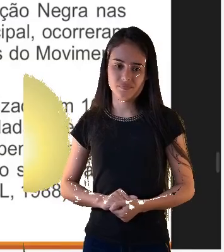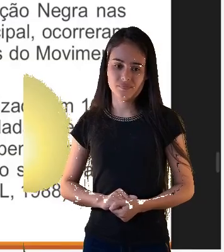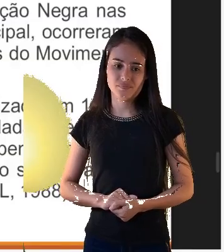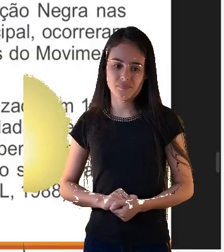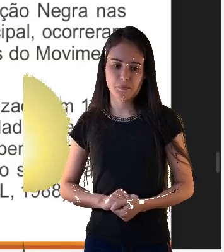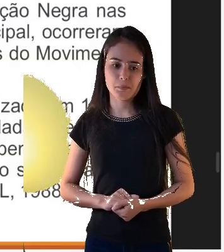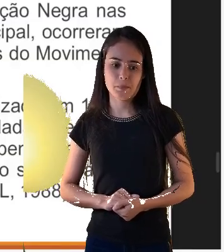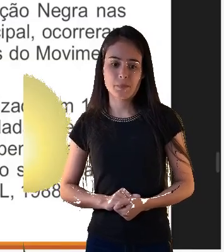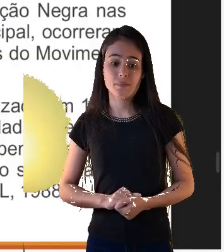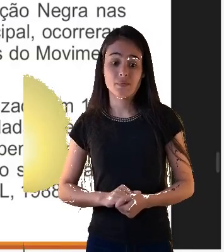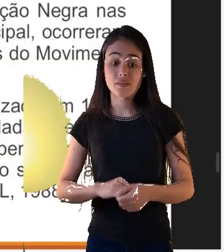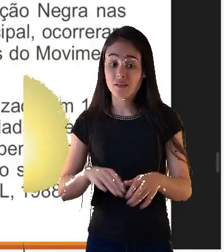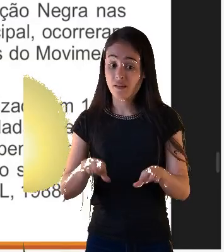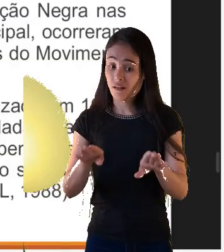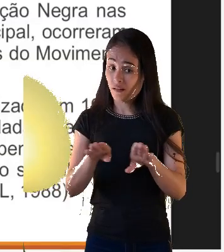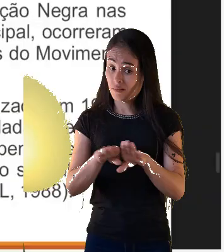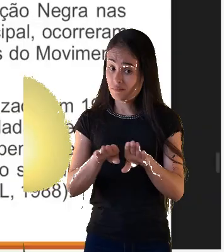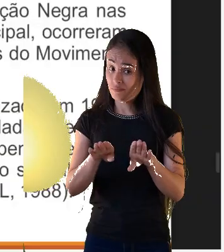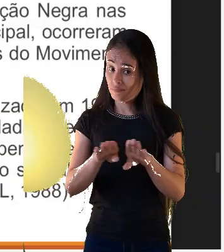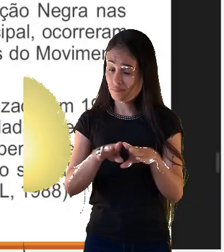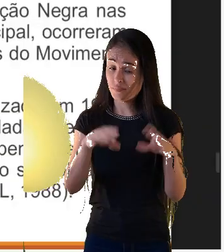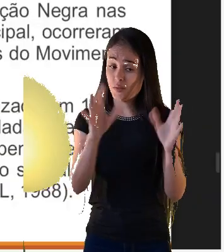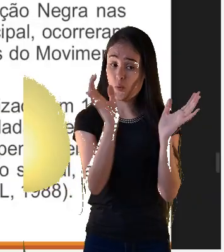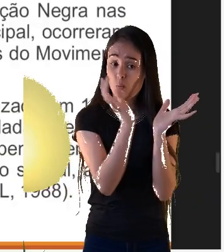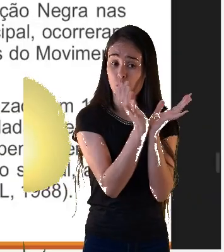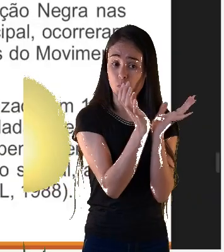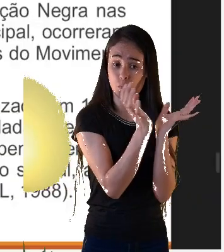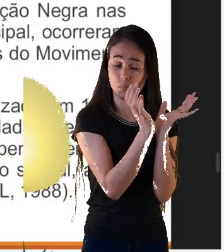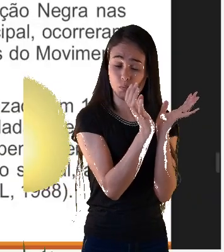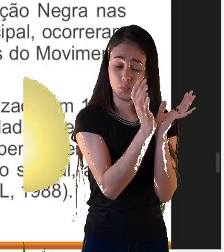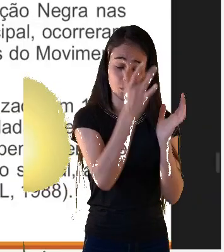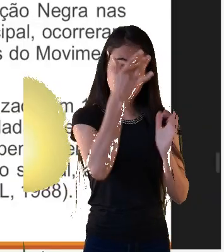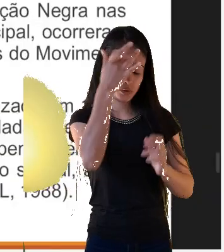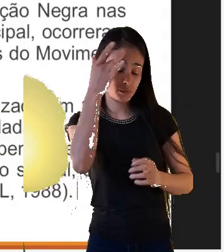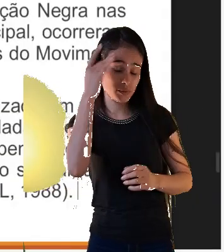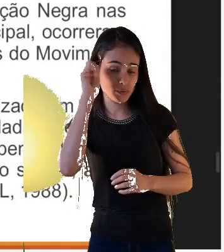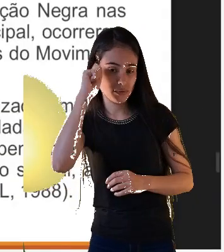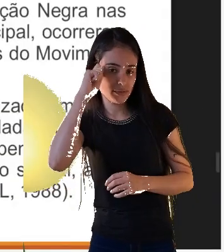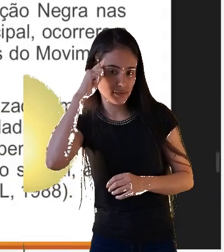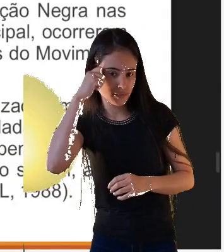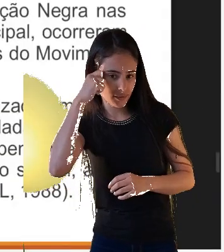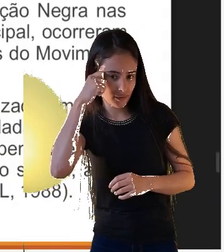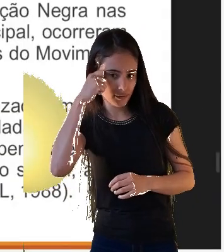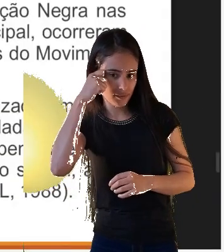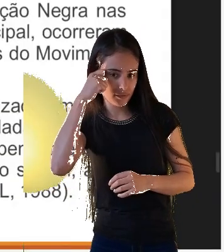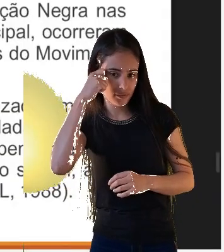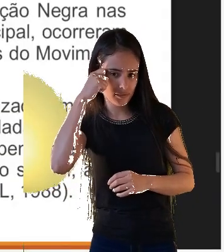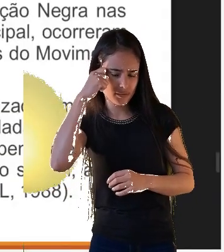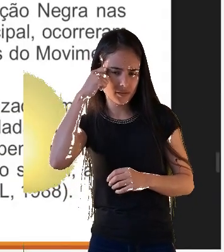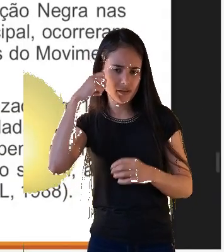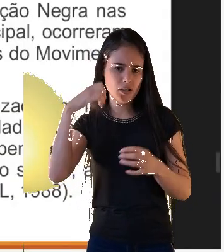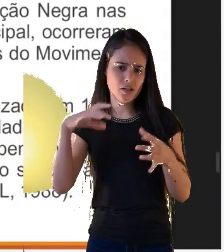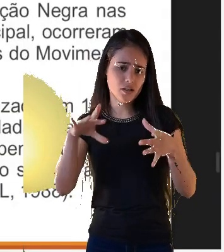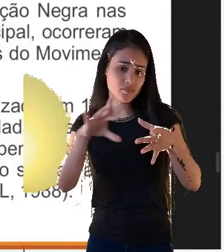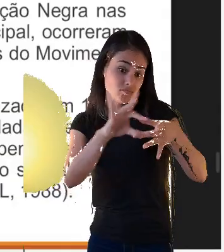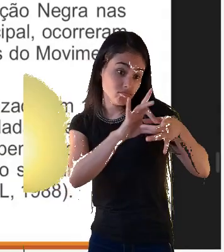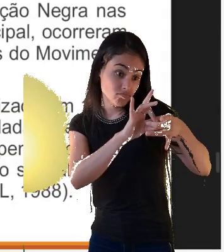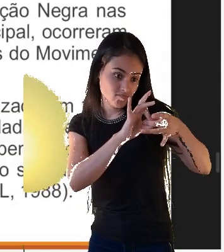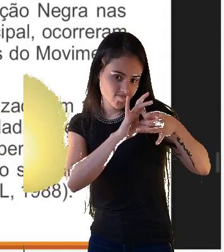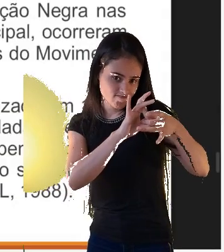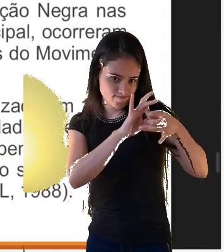quando a gente falou da Covid-19, por exemplo, né? E, de novo, o movimento negro